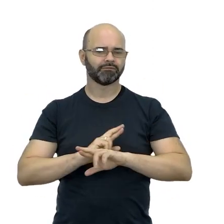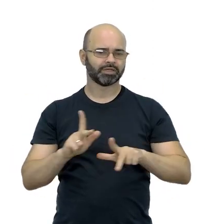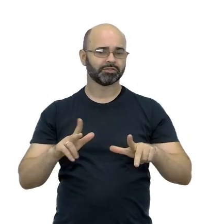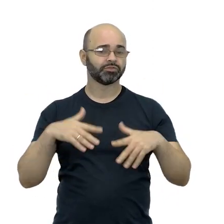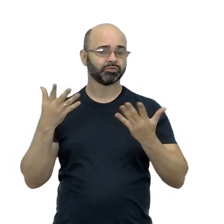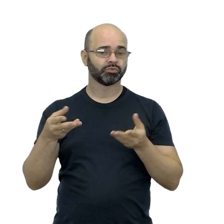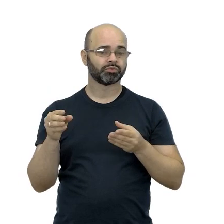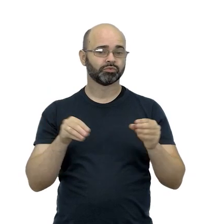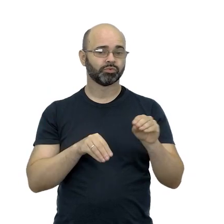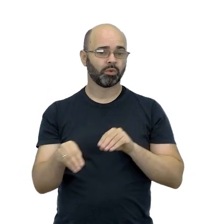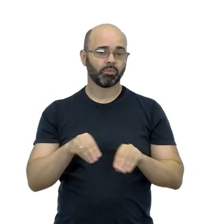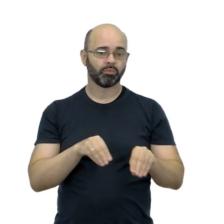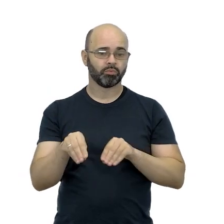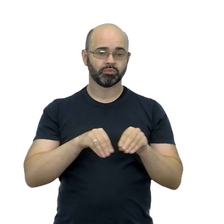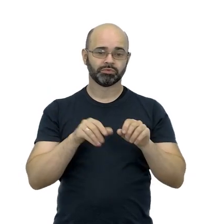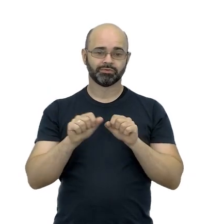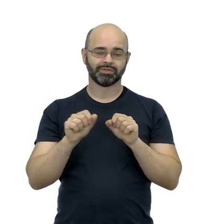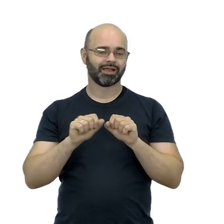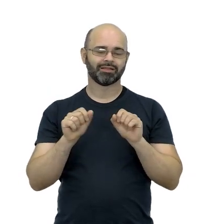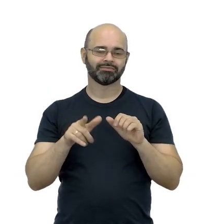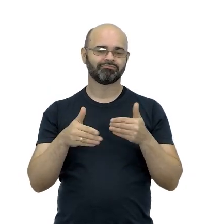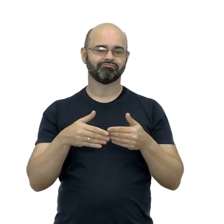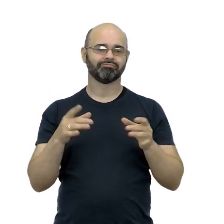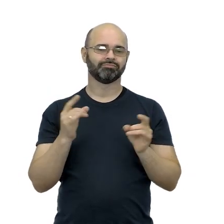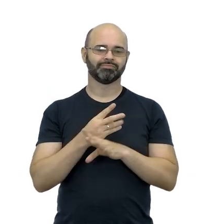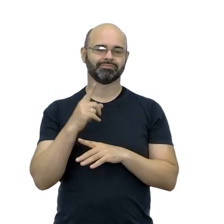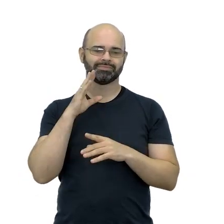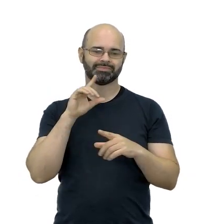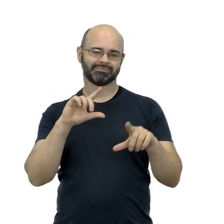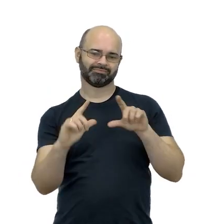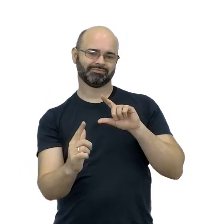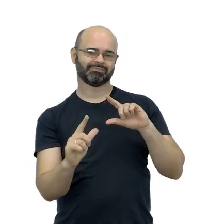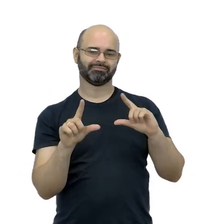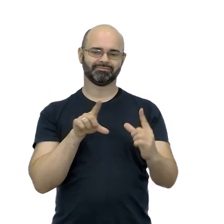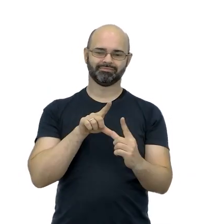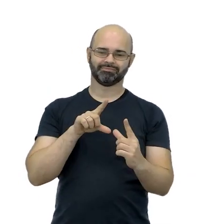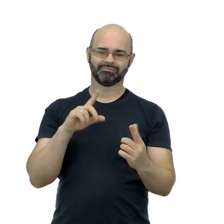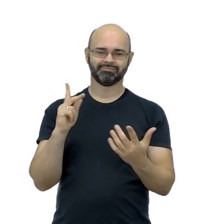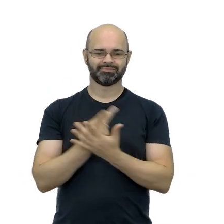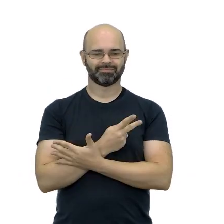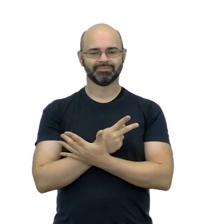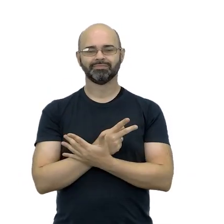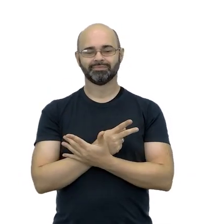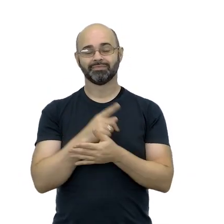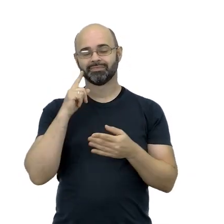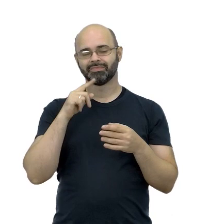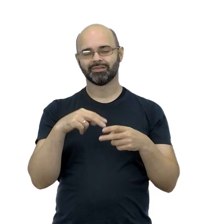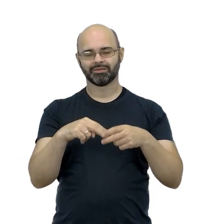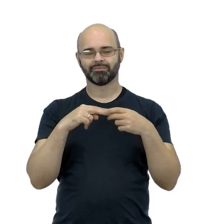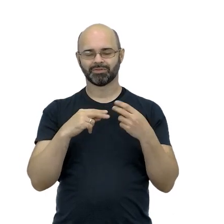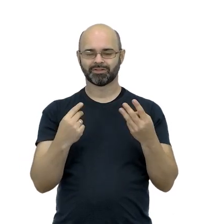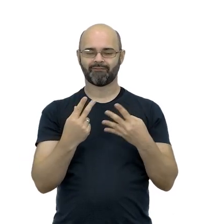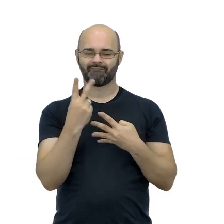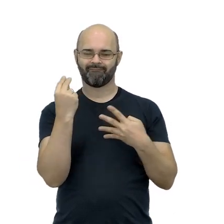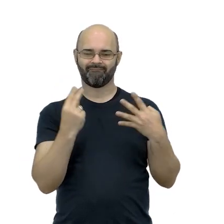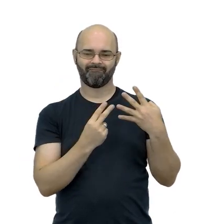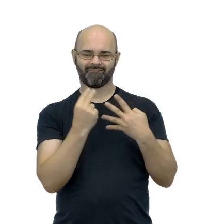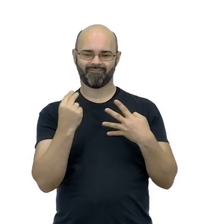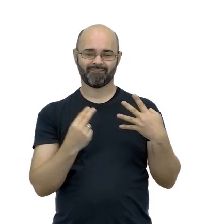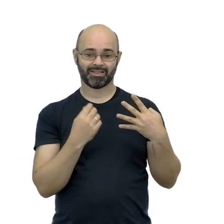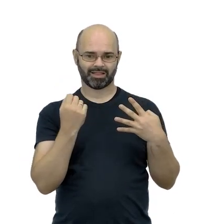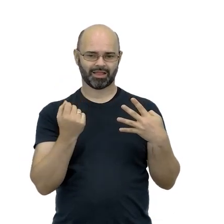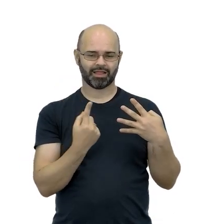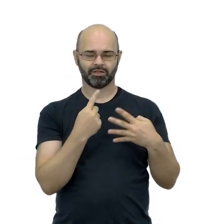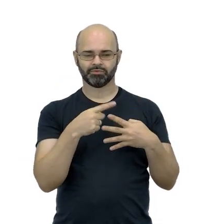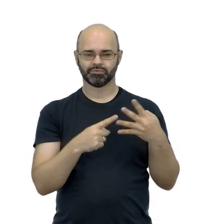eu montar, dela fechar, ela não fecha, ela fica virada, não é? Não é o caso aí de alguns extratores, ele vai virar a formação, na hora que eu começo a